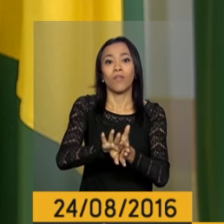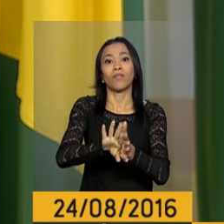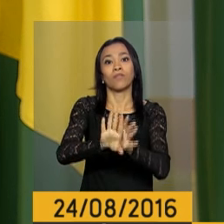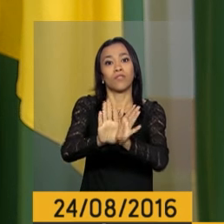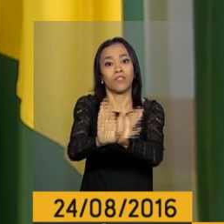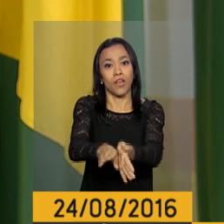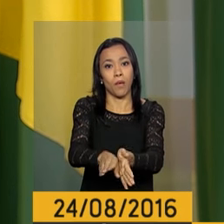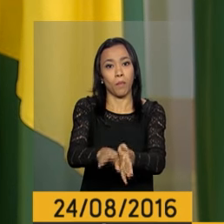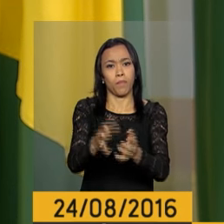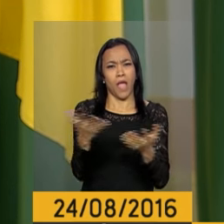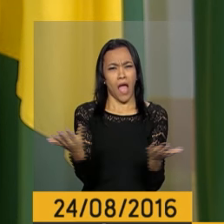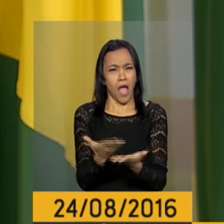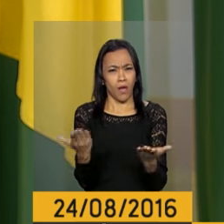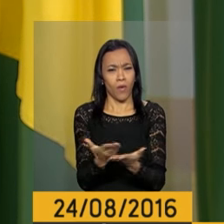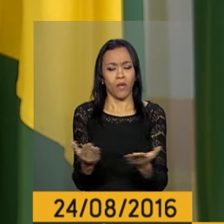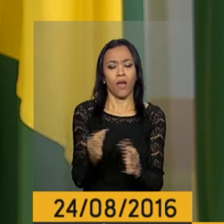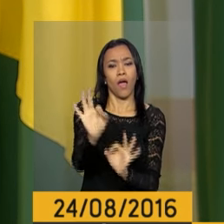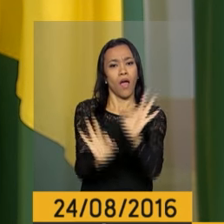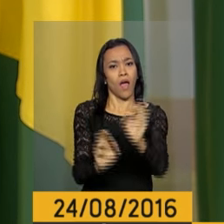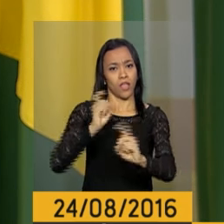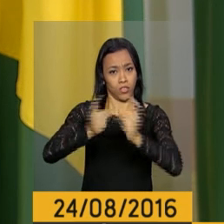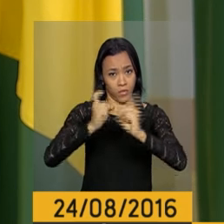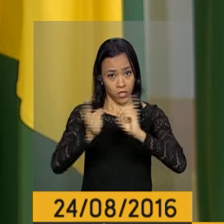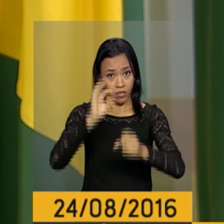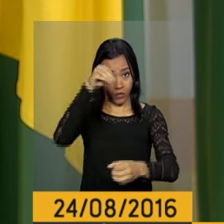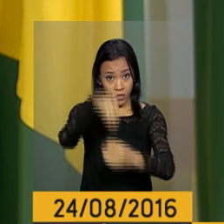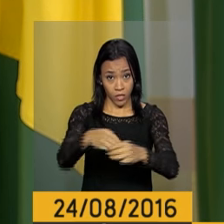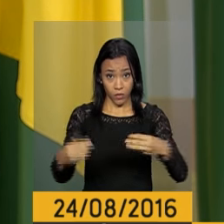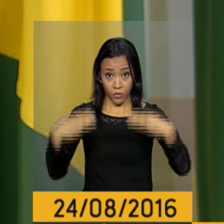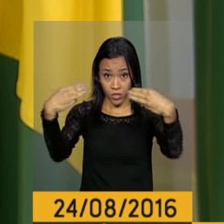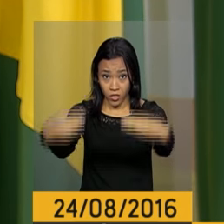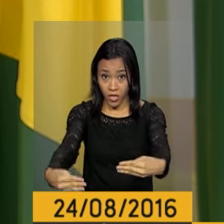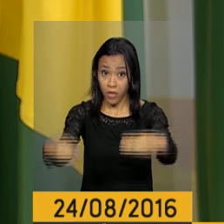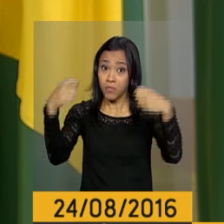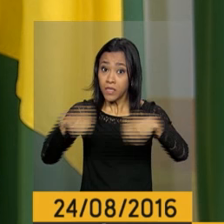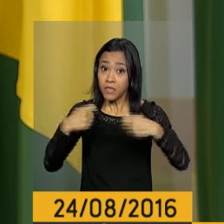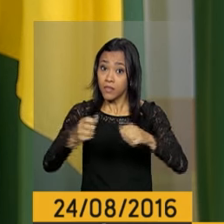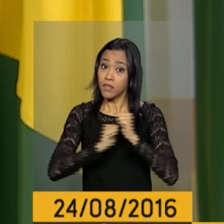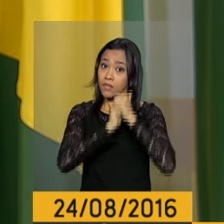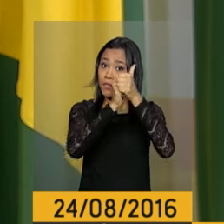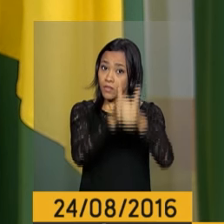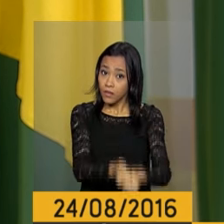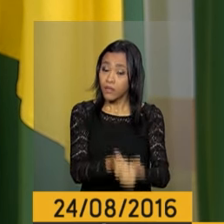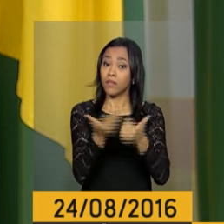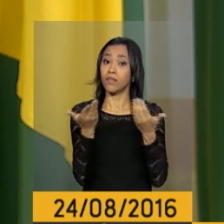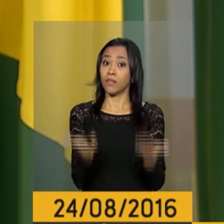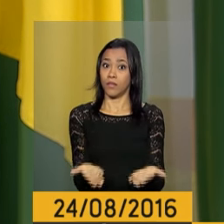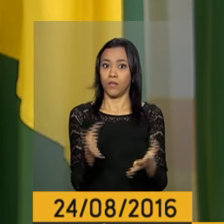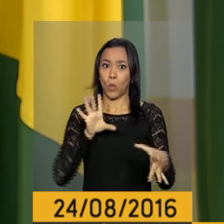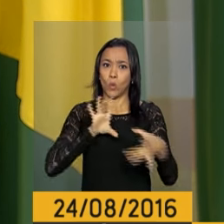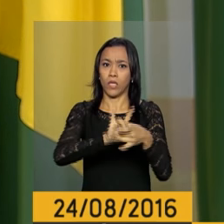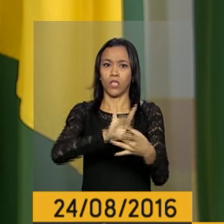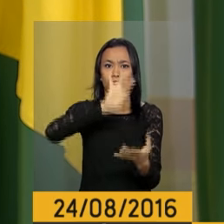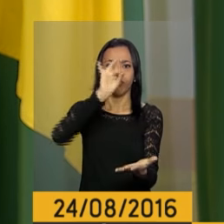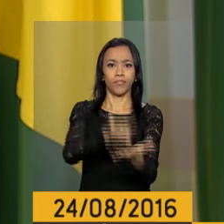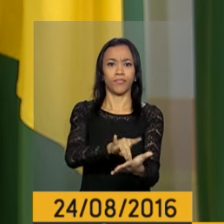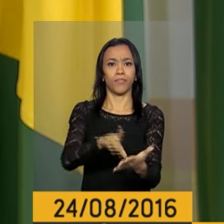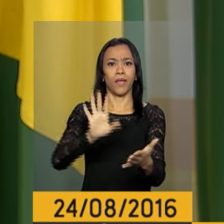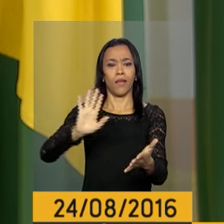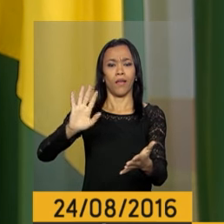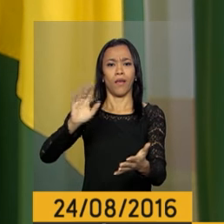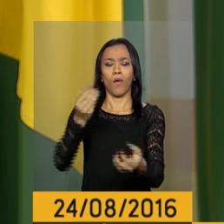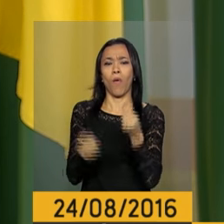arcabolso normativo do Ministério precisa entrar no século XX antes que ele acabe, que é exatamente o que está